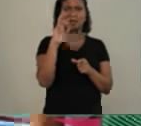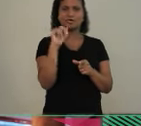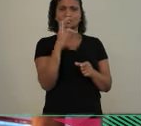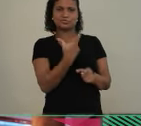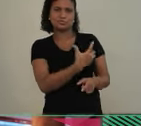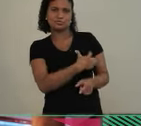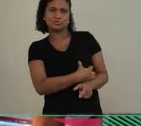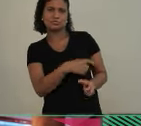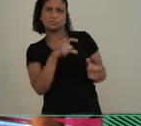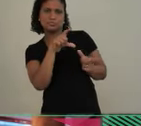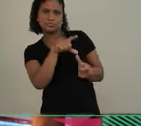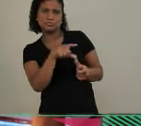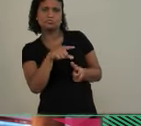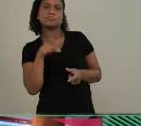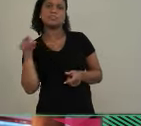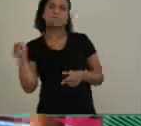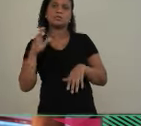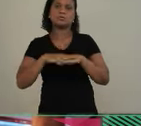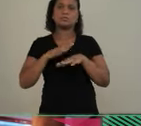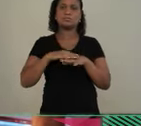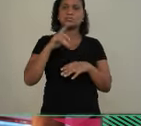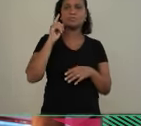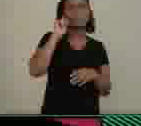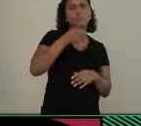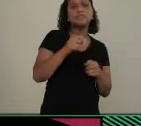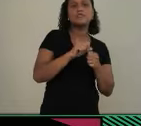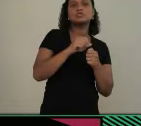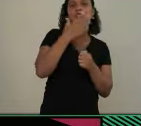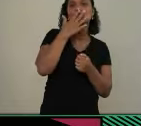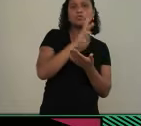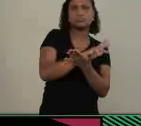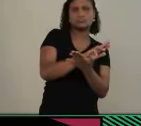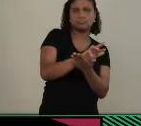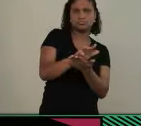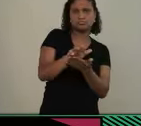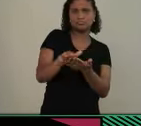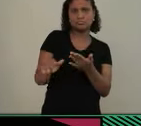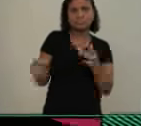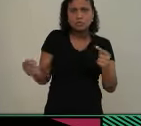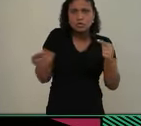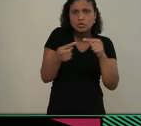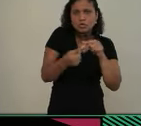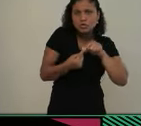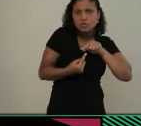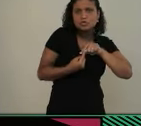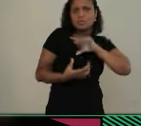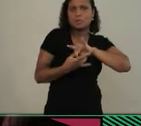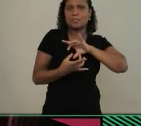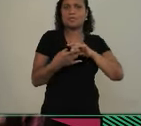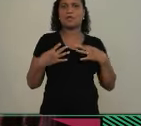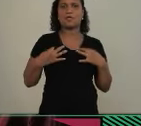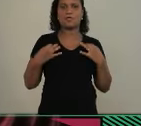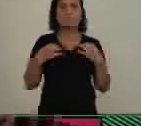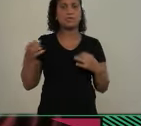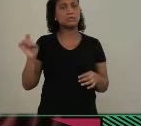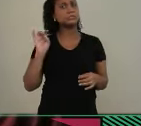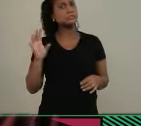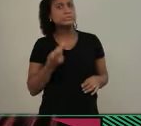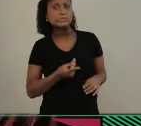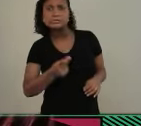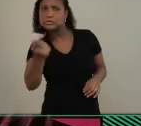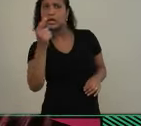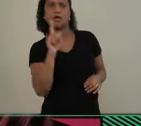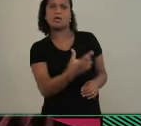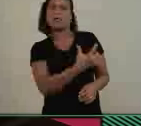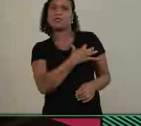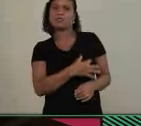fazer de cores diferentes para combinar com a roupa. Ela só sai com esse crachá e não é difícil de a gente se comunicar,